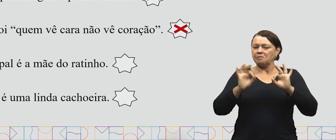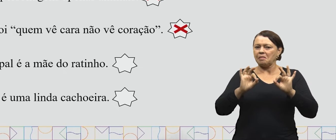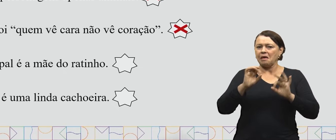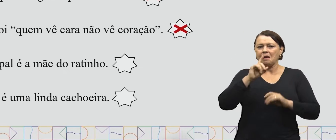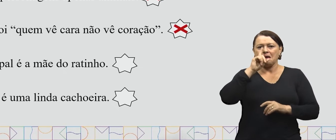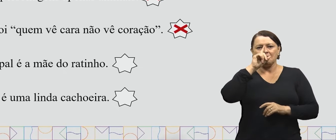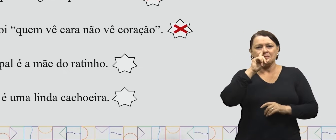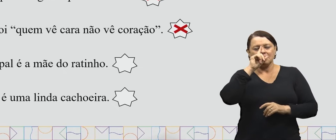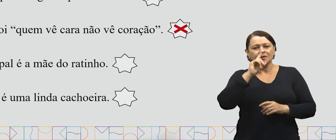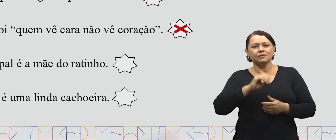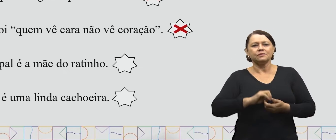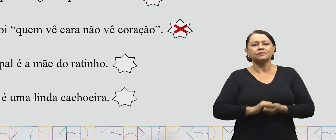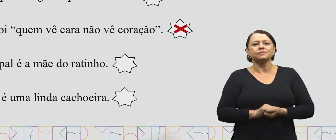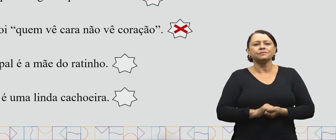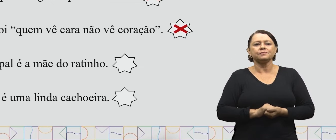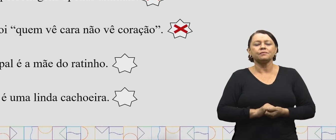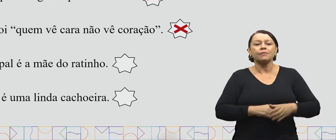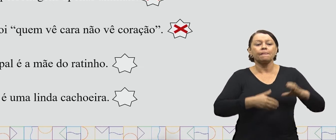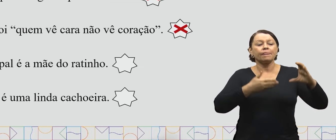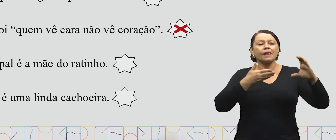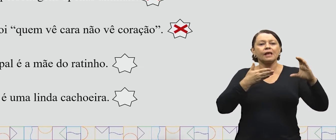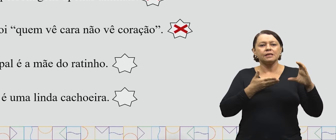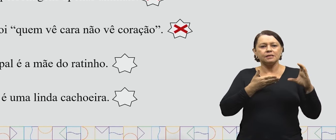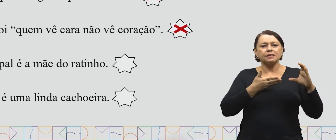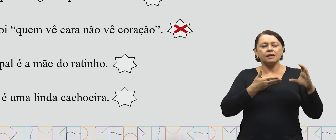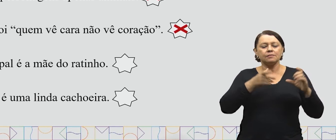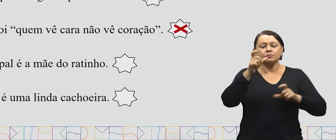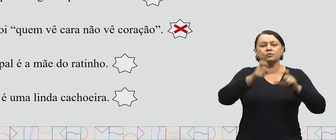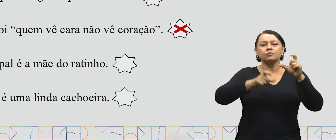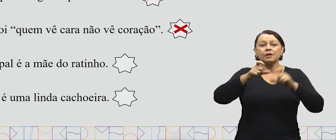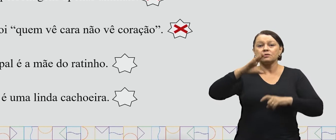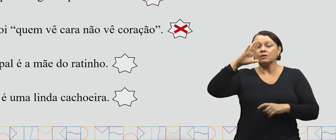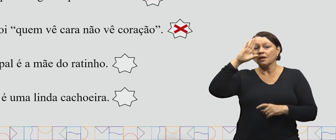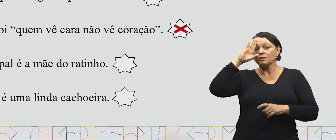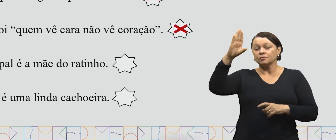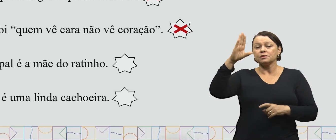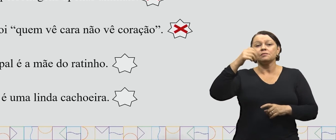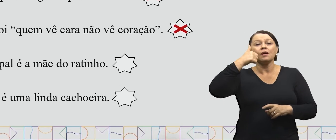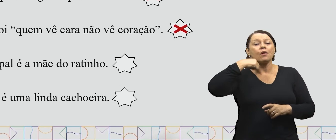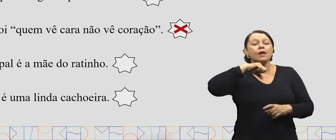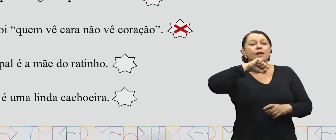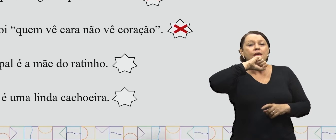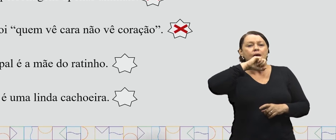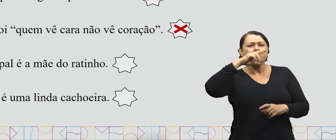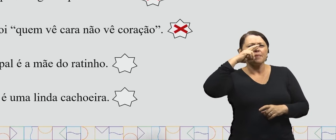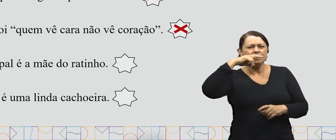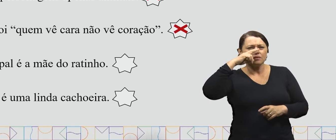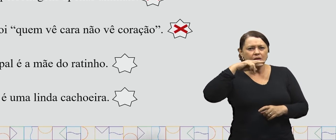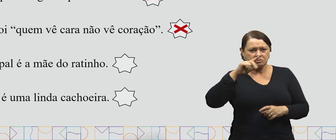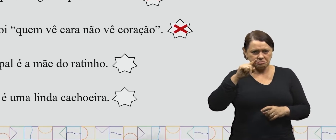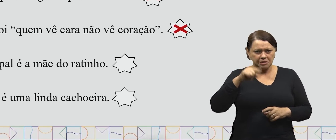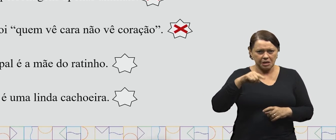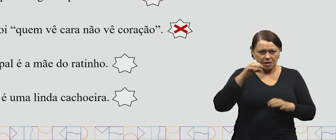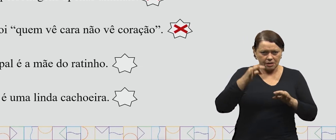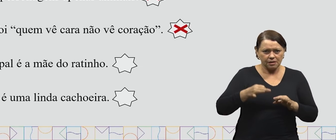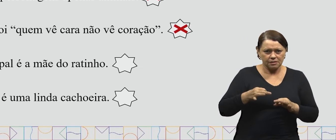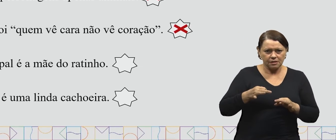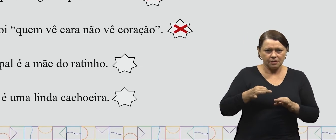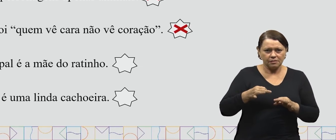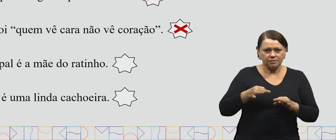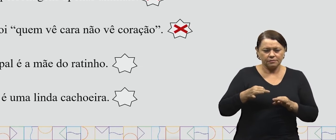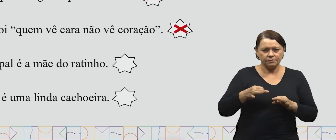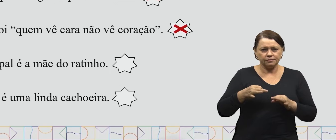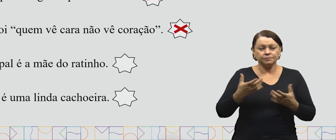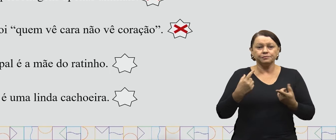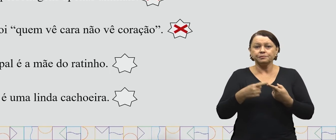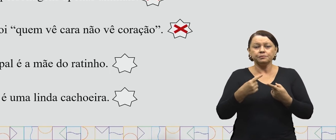vamos marcar com um X a letra B. Letra C. A personagem principal é a mãe do ratinho. Será